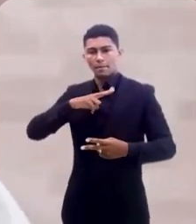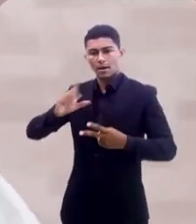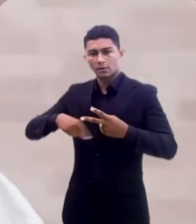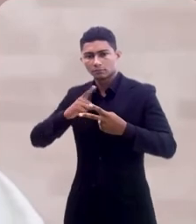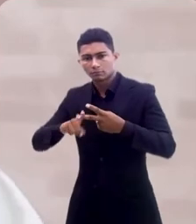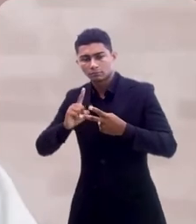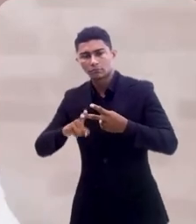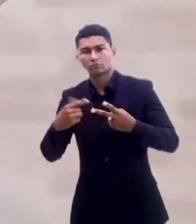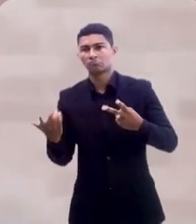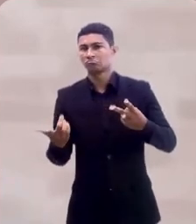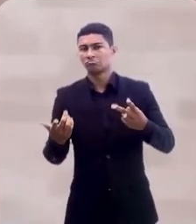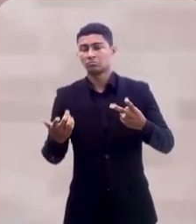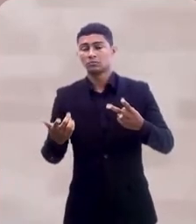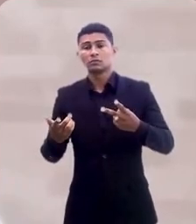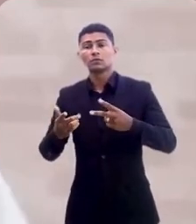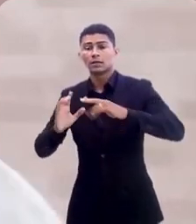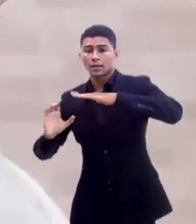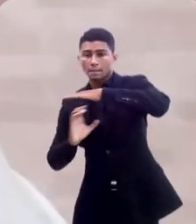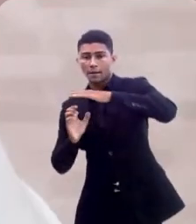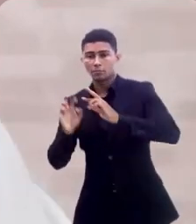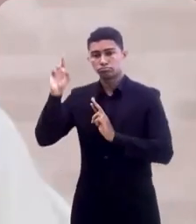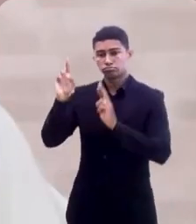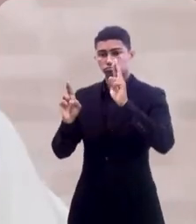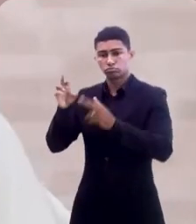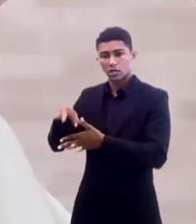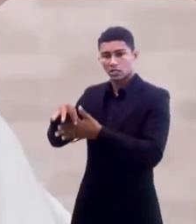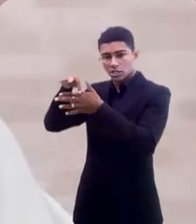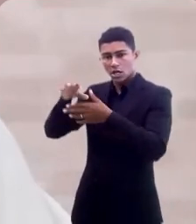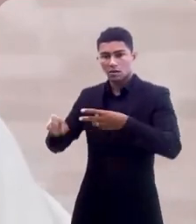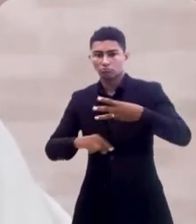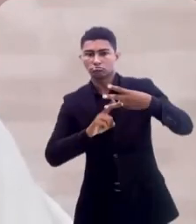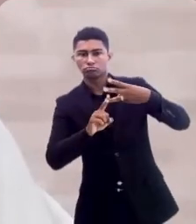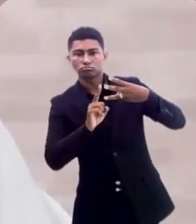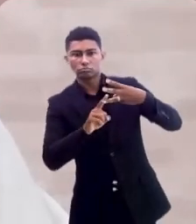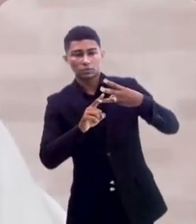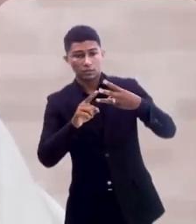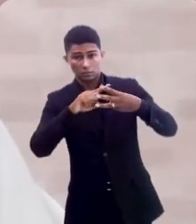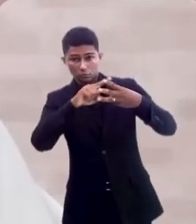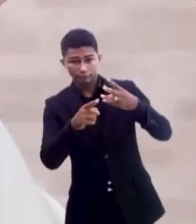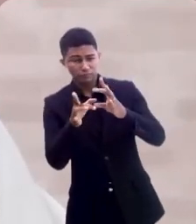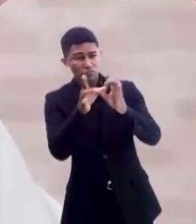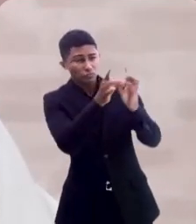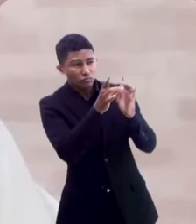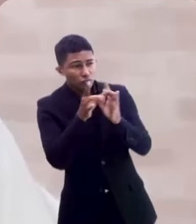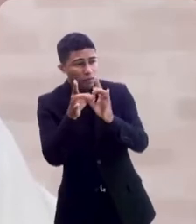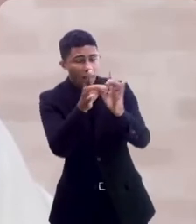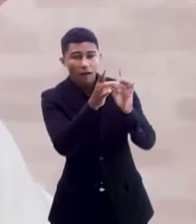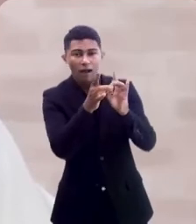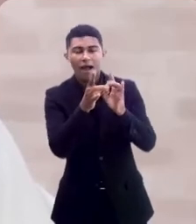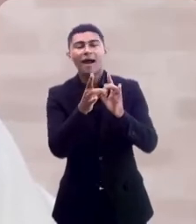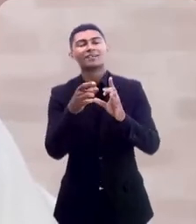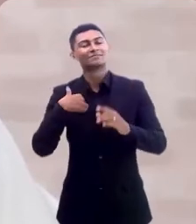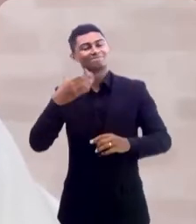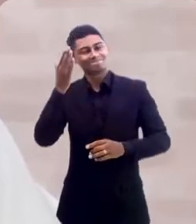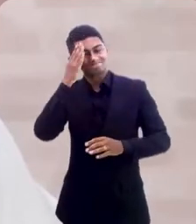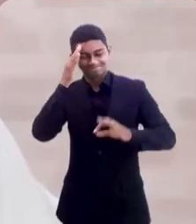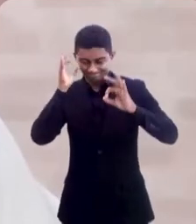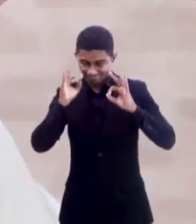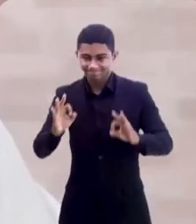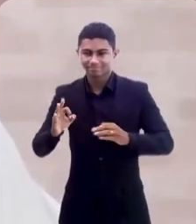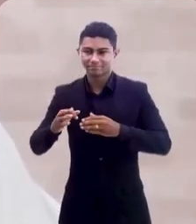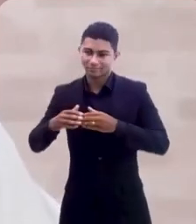iniciativa privada, no nosso caso, empresários rurais, produtores rurais, eu tenho certeza que